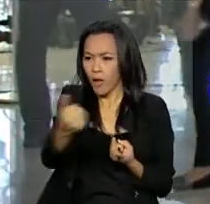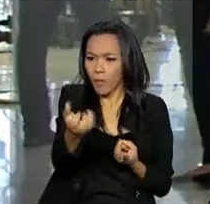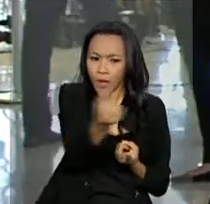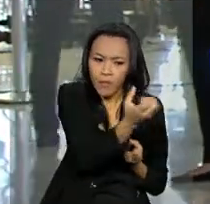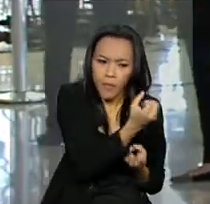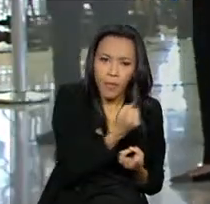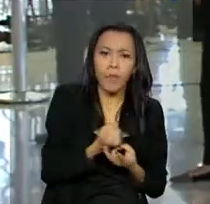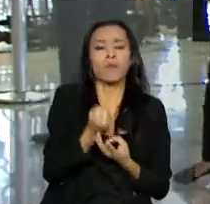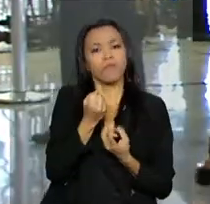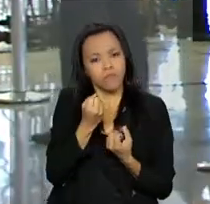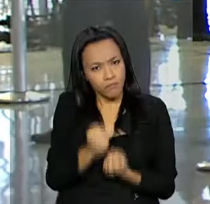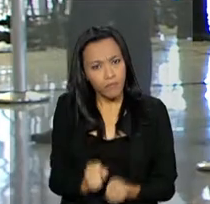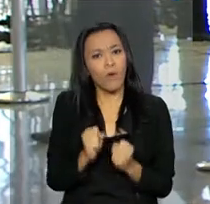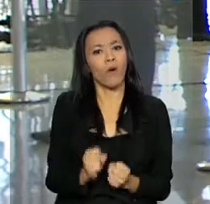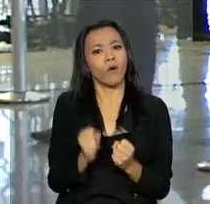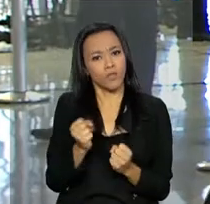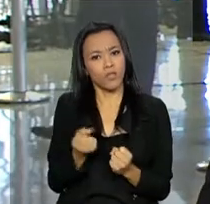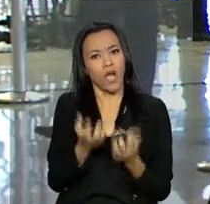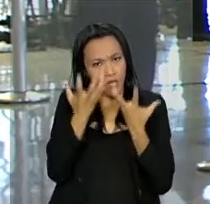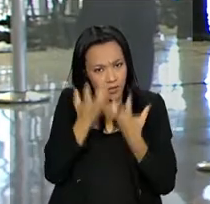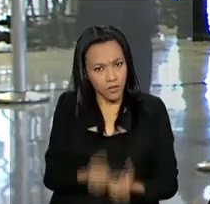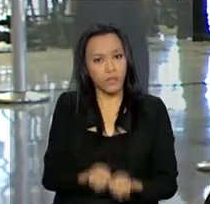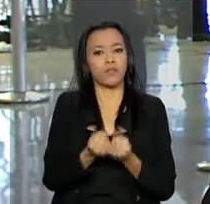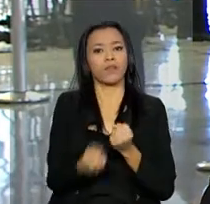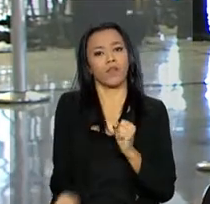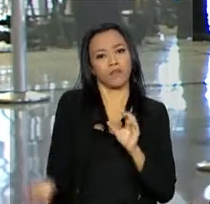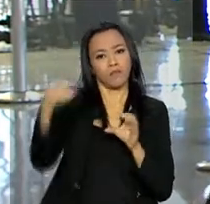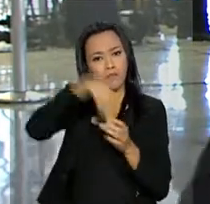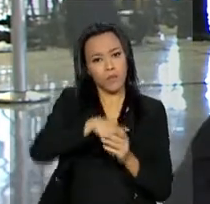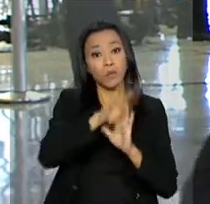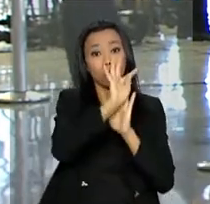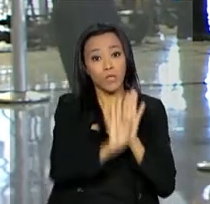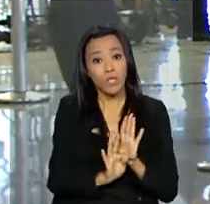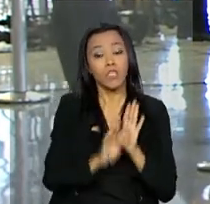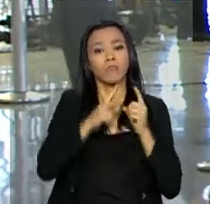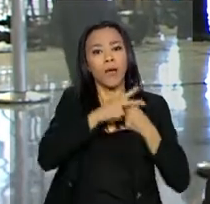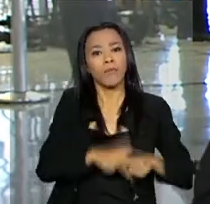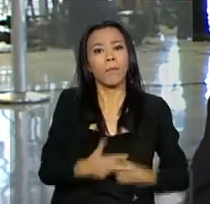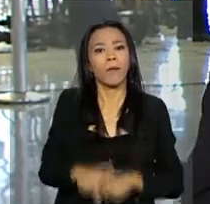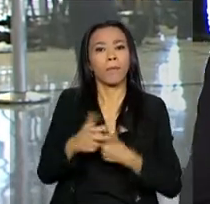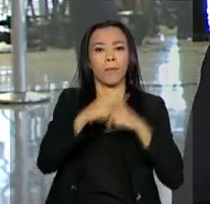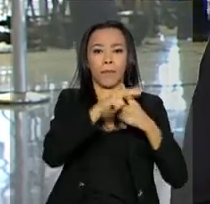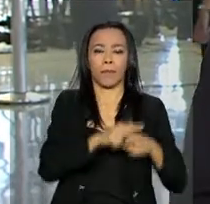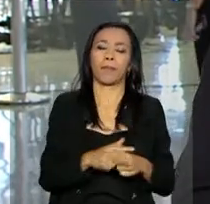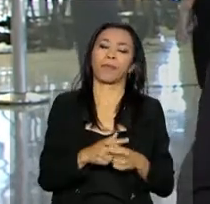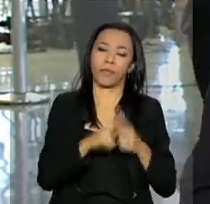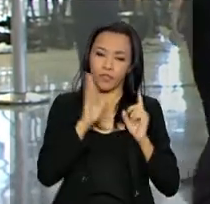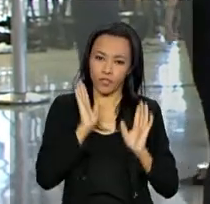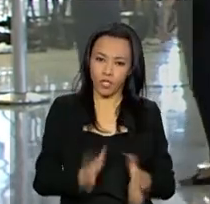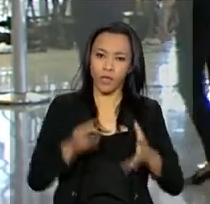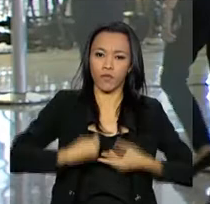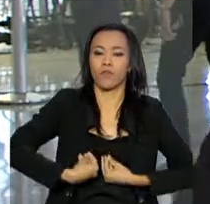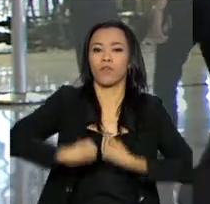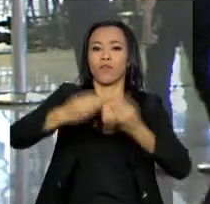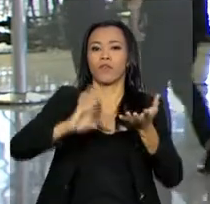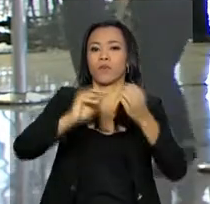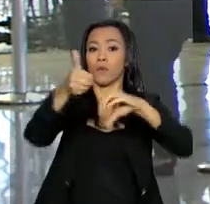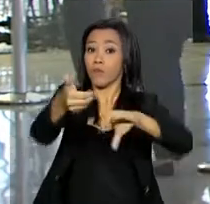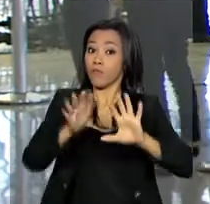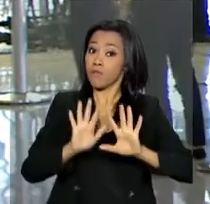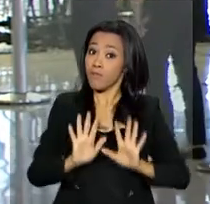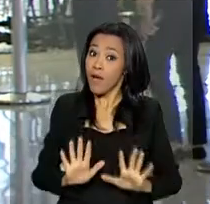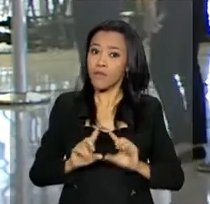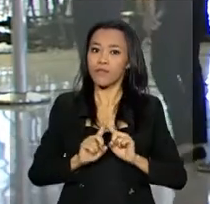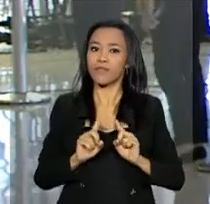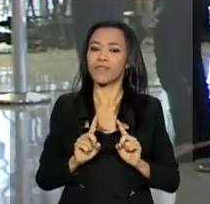levadas adiante elas podem ser acolhidas para aprimorar o texto enviado pelo governo federal mas sem